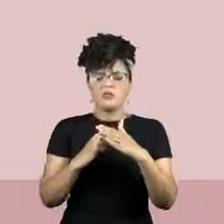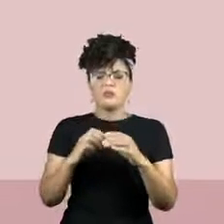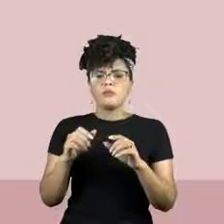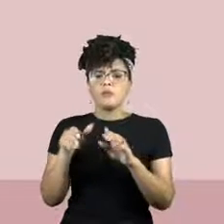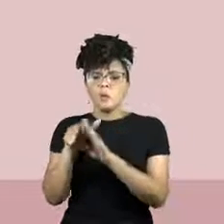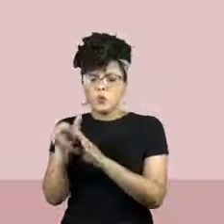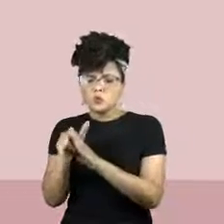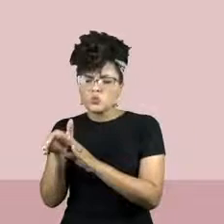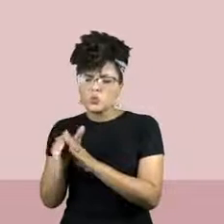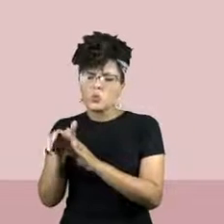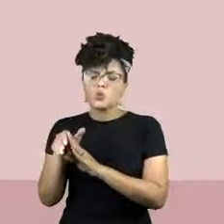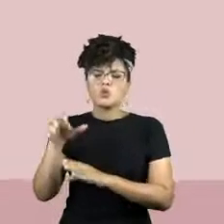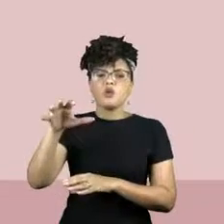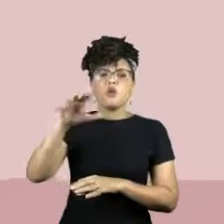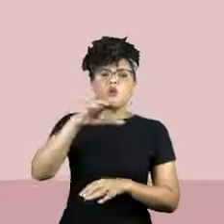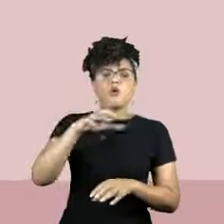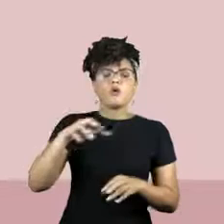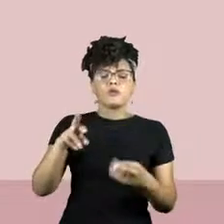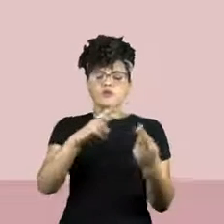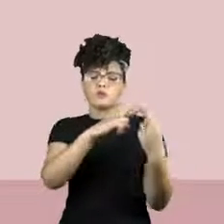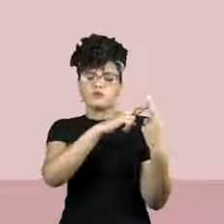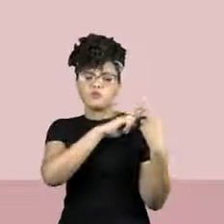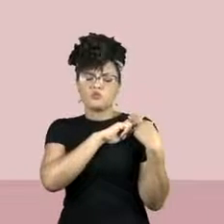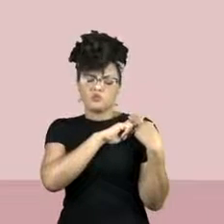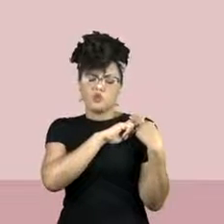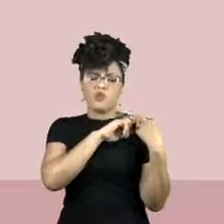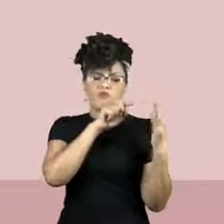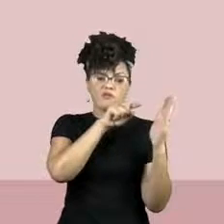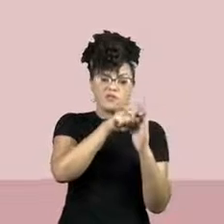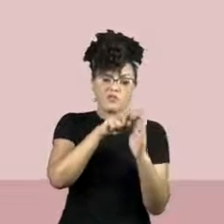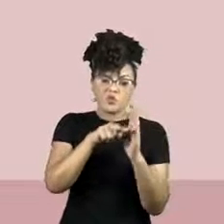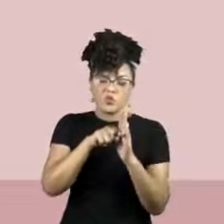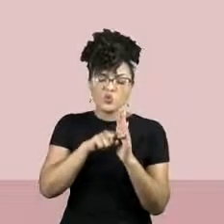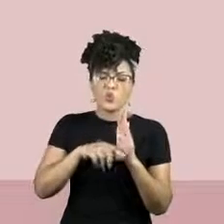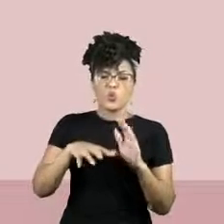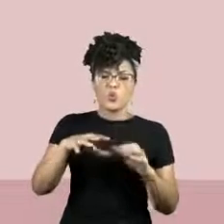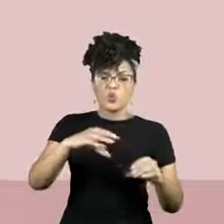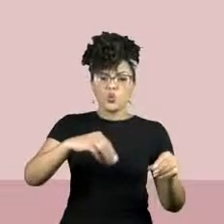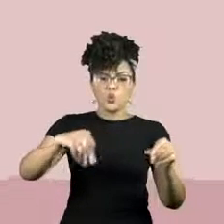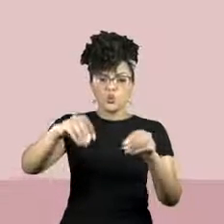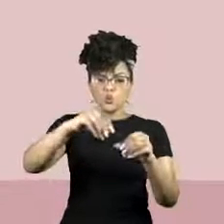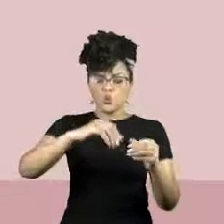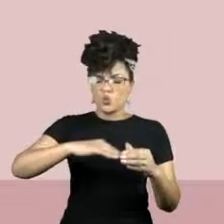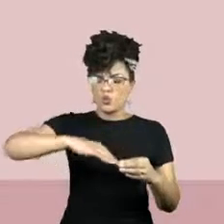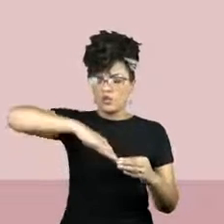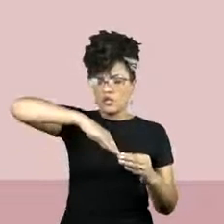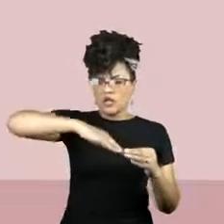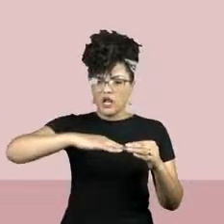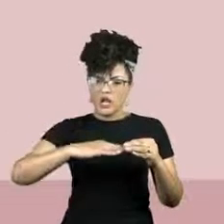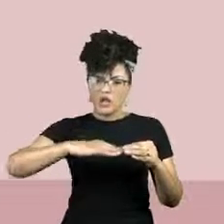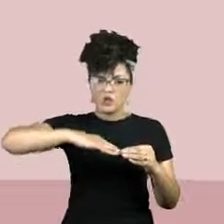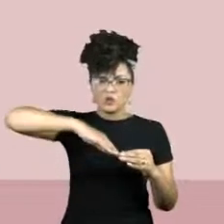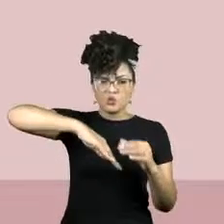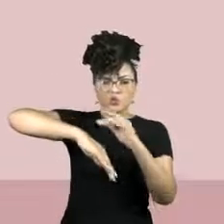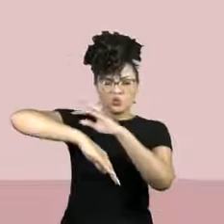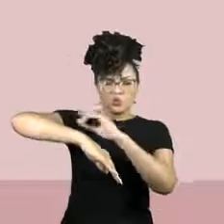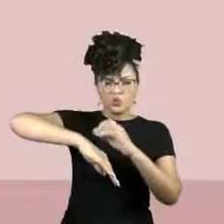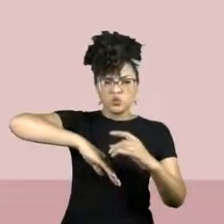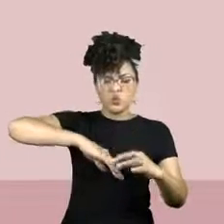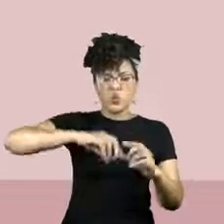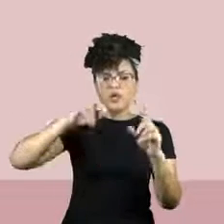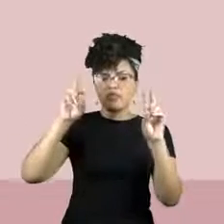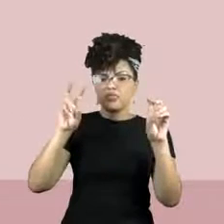órgãos responsáveis ali pelo estudo de taludes, encostas e temas que